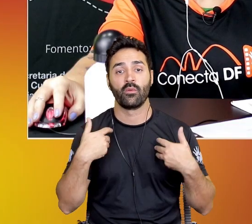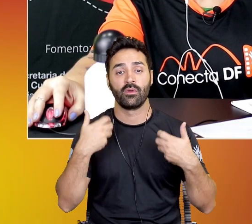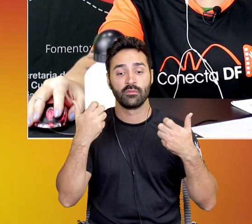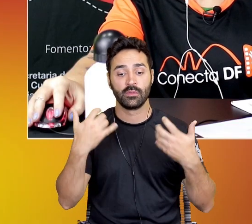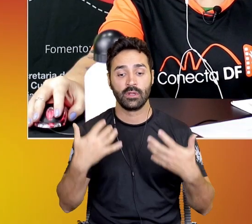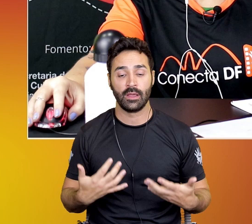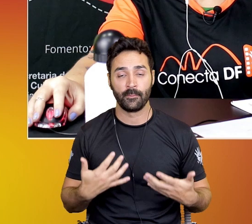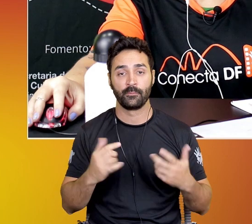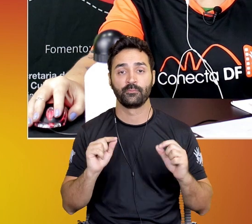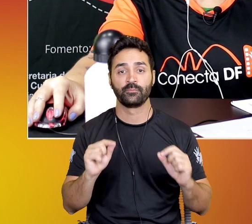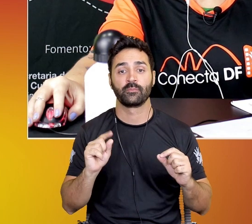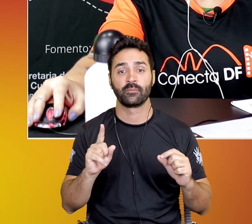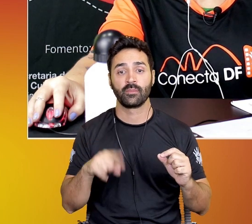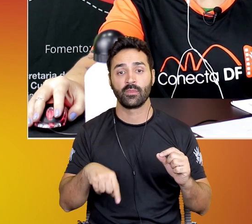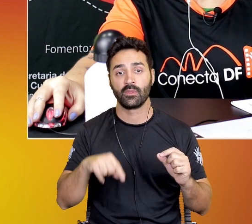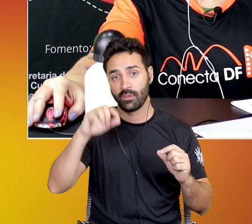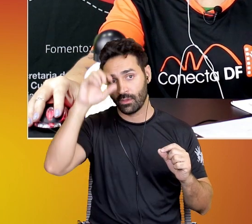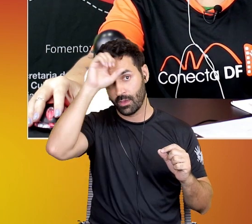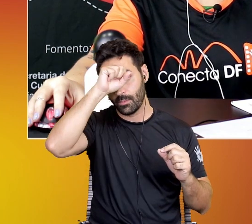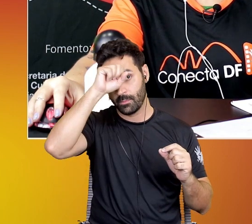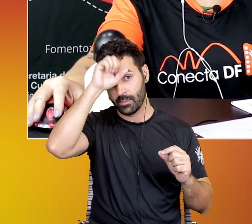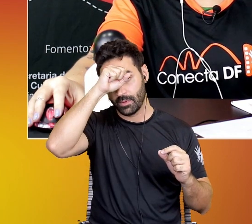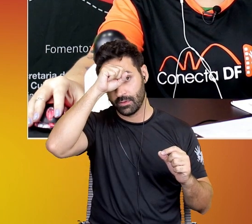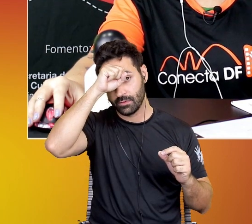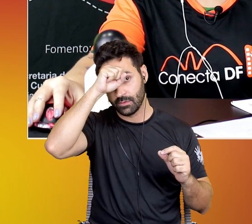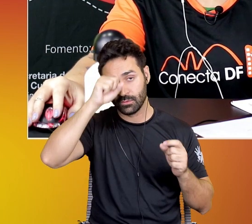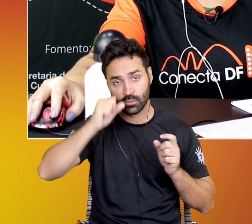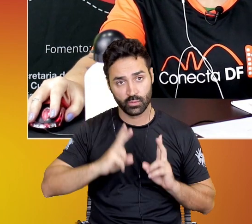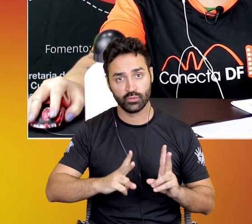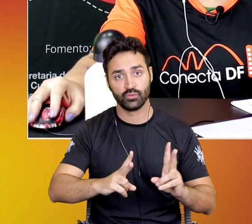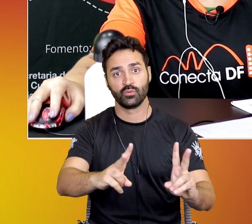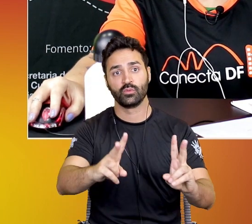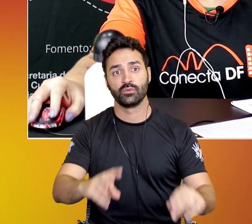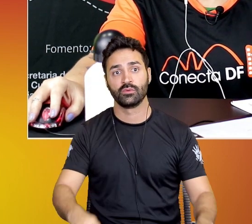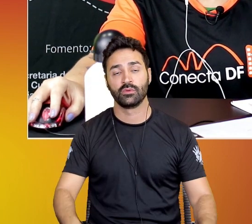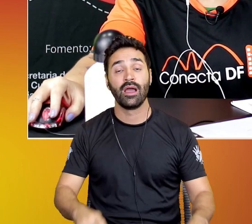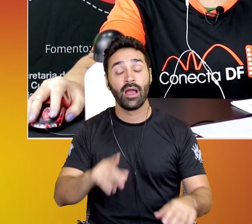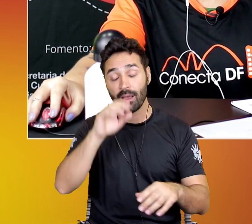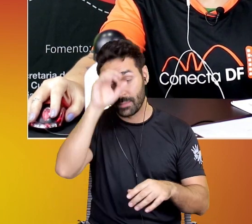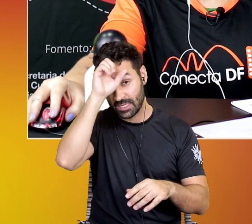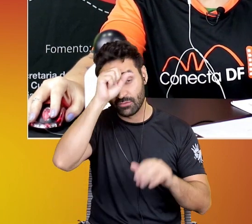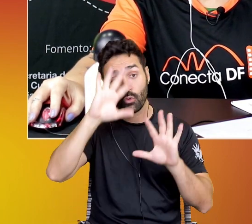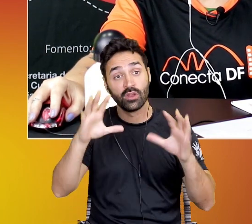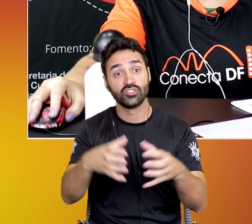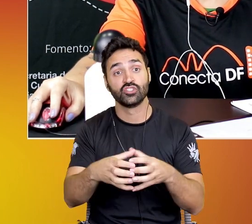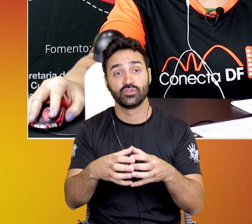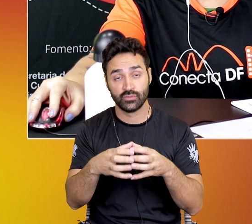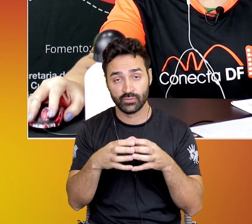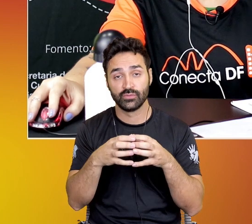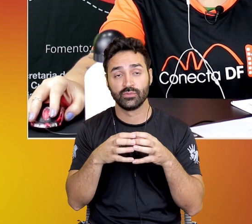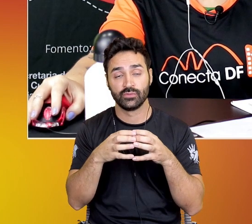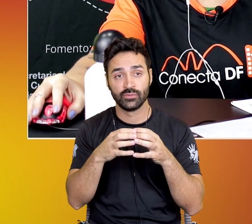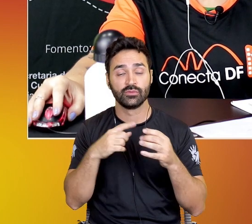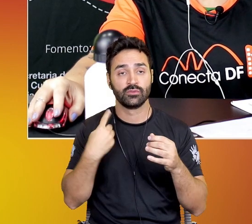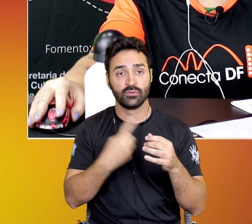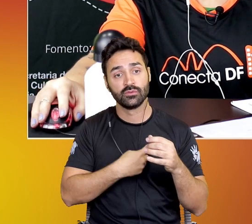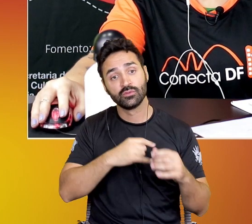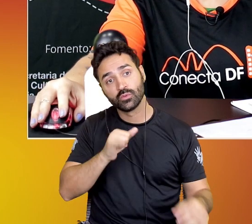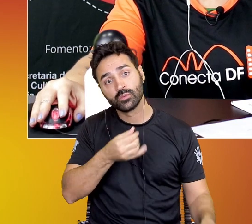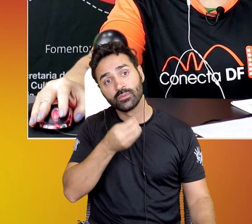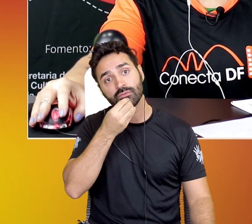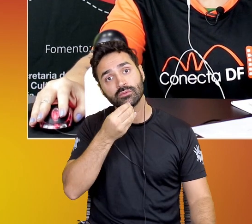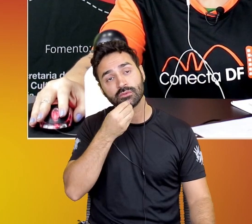mim, é aprendizado coletivo. Ótimo, É uma aprendizado oportunidade de coletivo. todos nós nos colocarmos no local